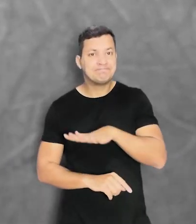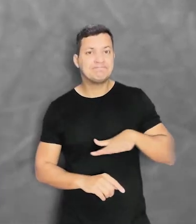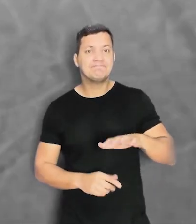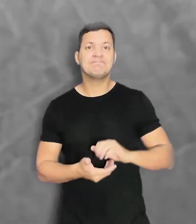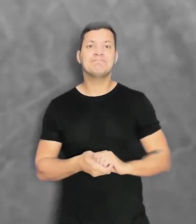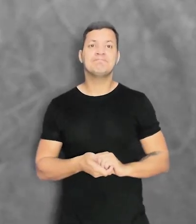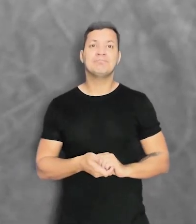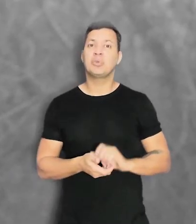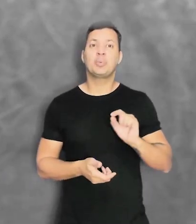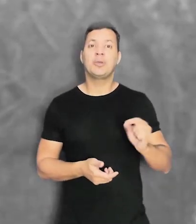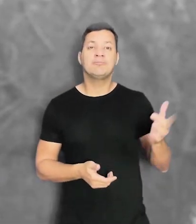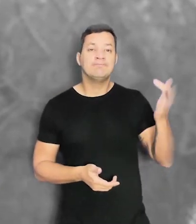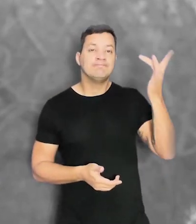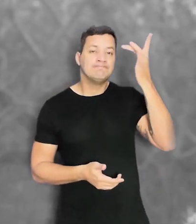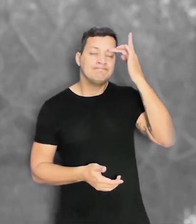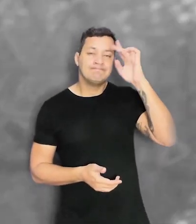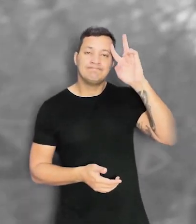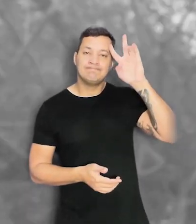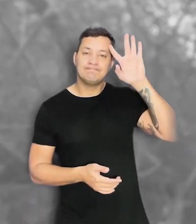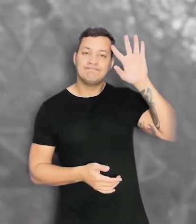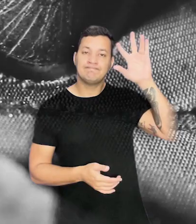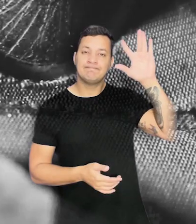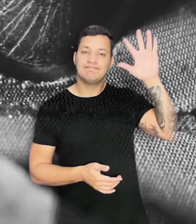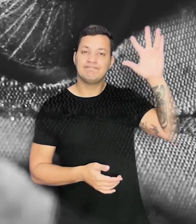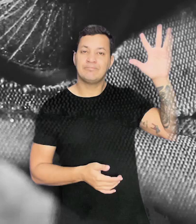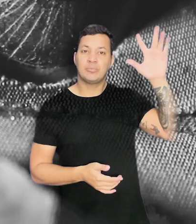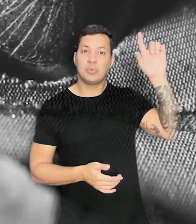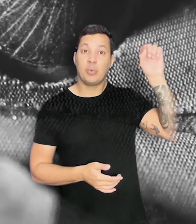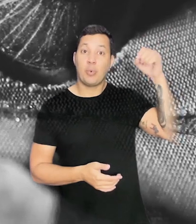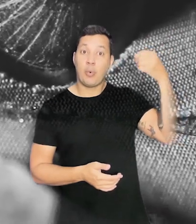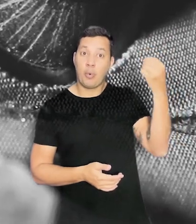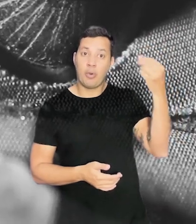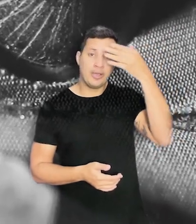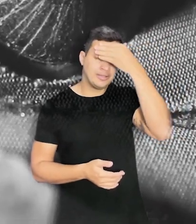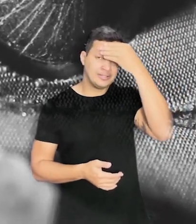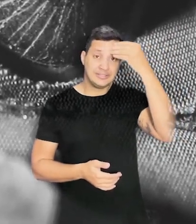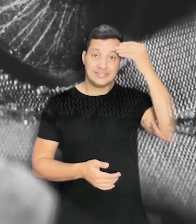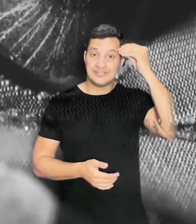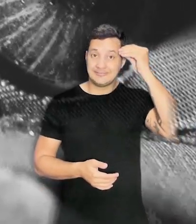O que guardamos e o que esquecemos?